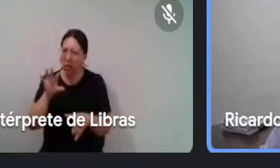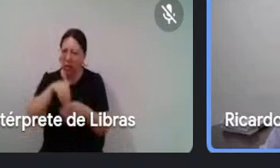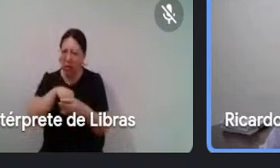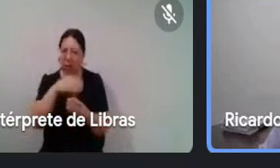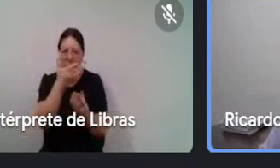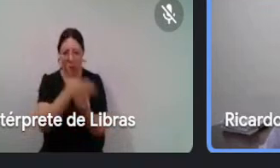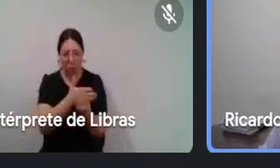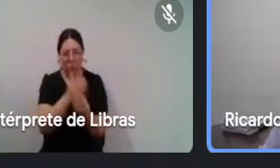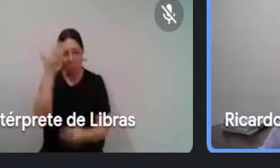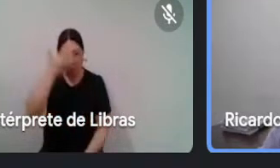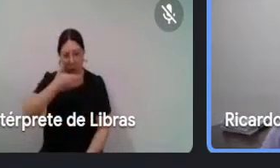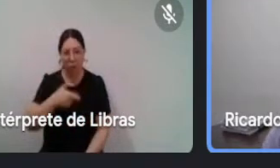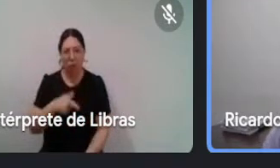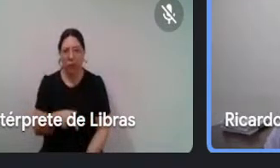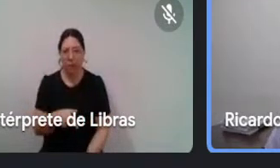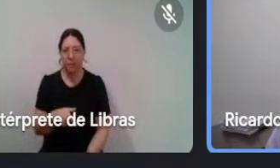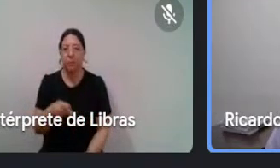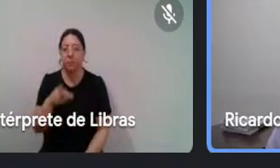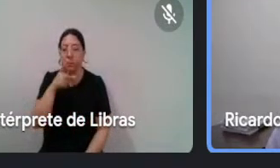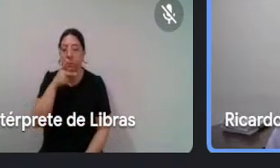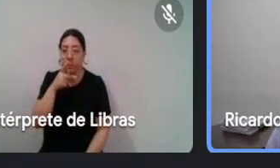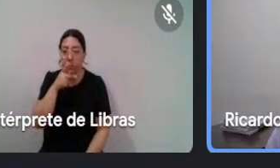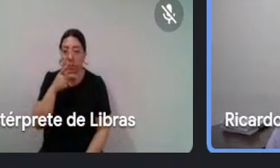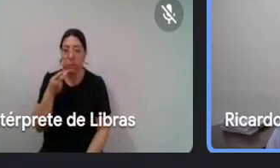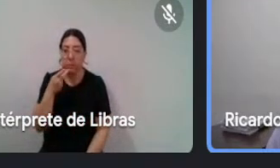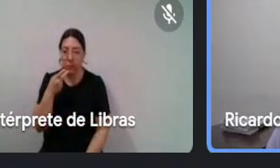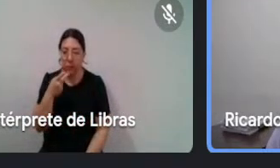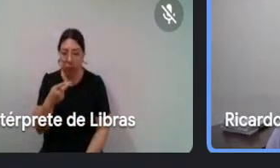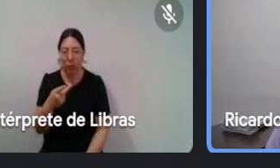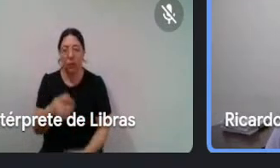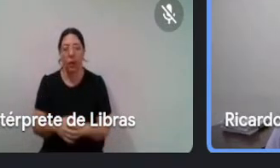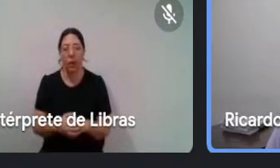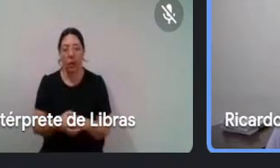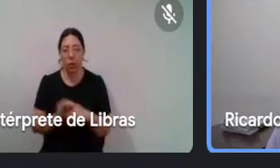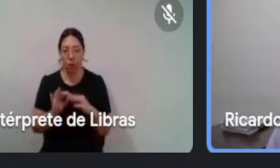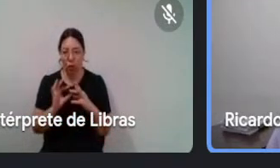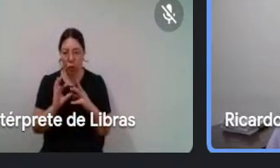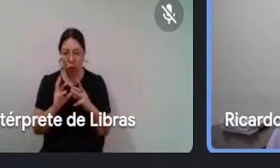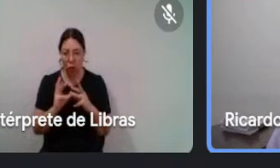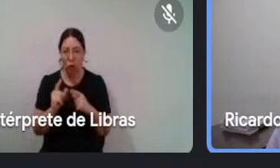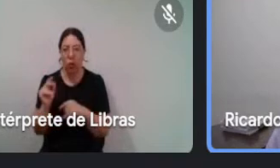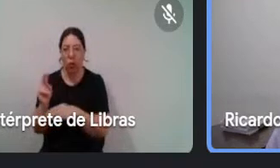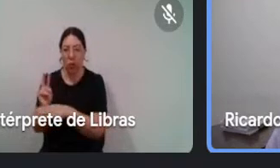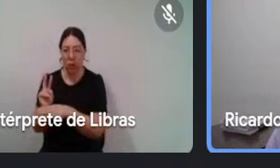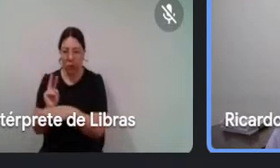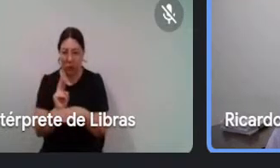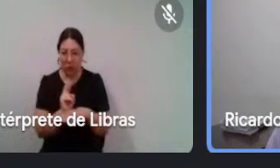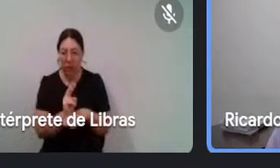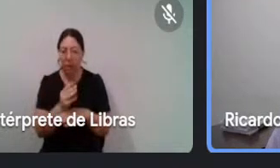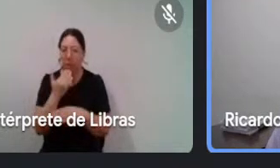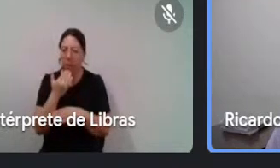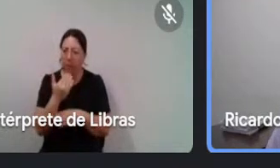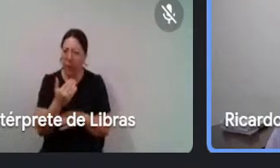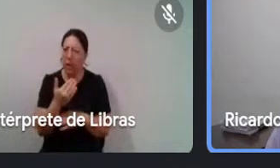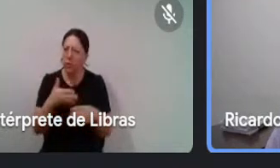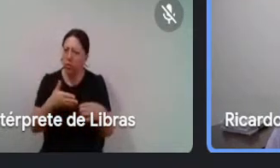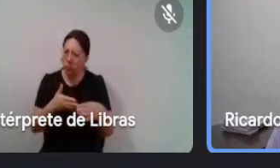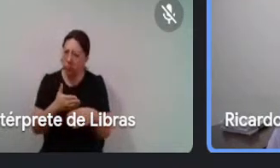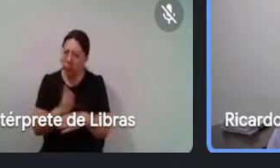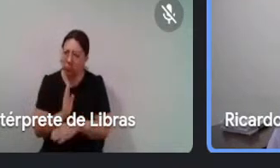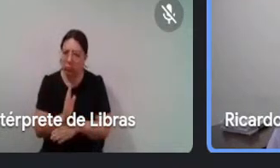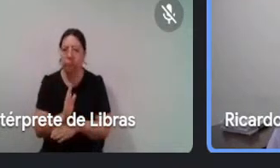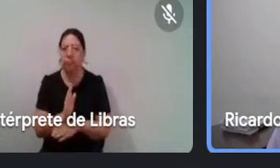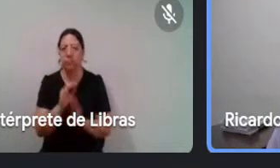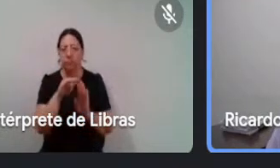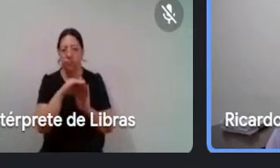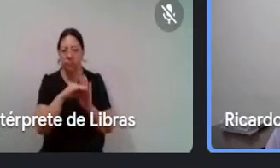sentido, o partido reitera as razões finais, a defesa apresentada, pede a aprovação das contas, sem qualquer ressalva,